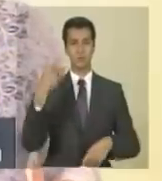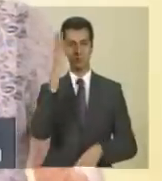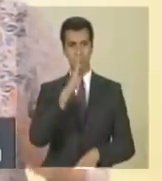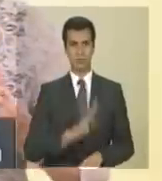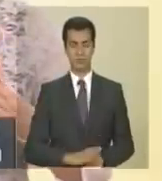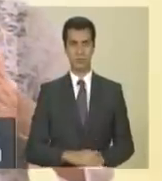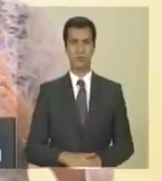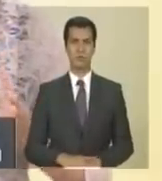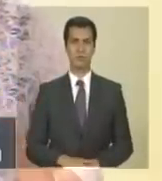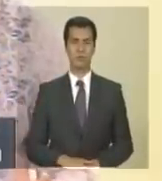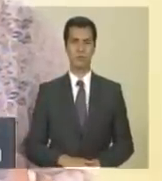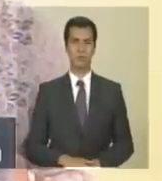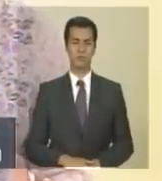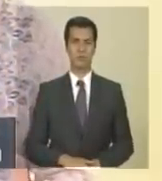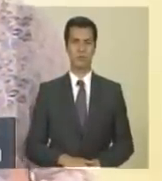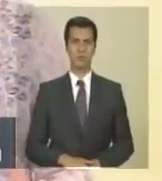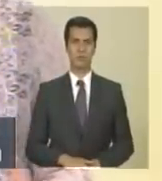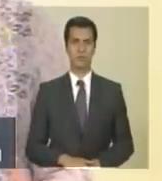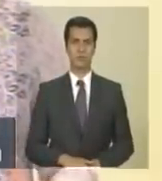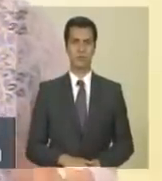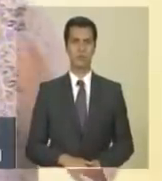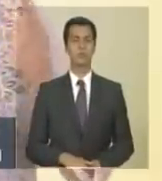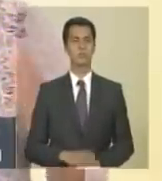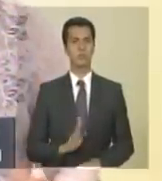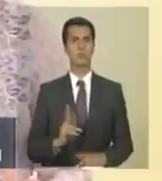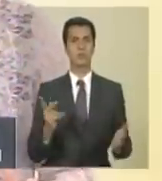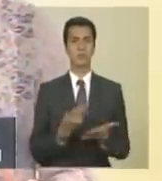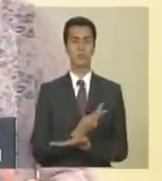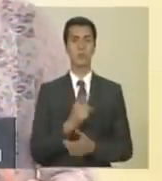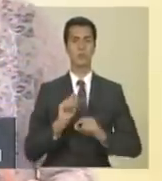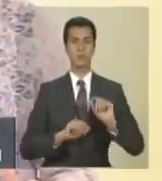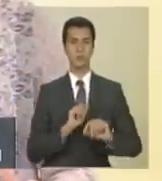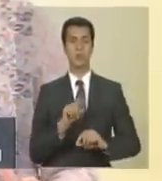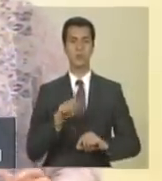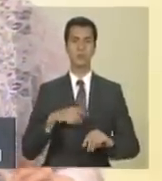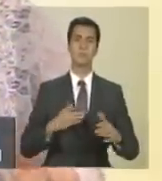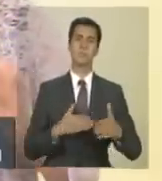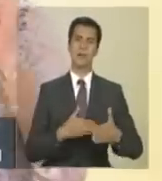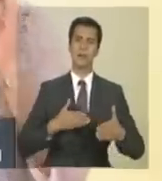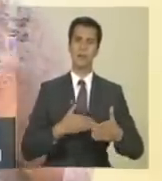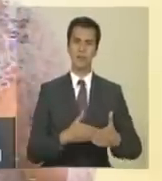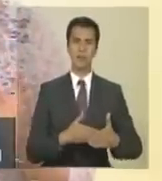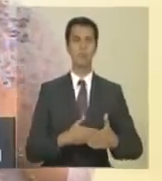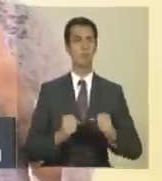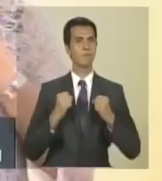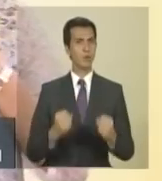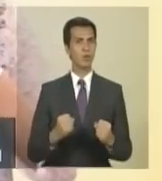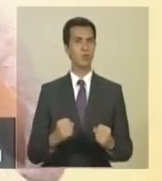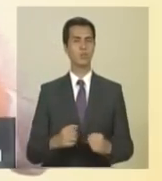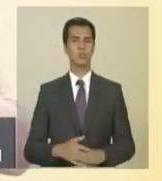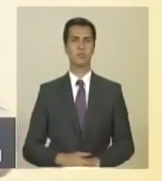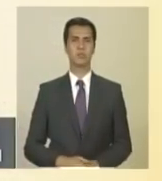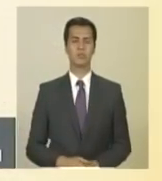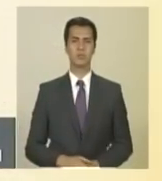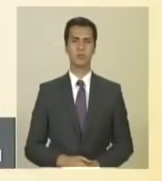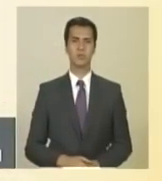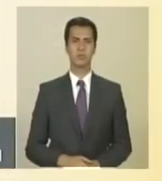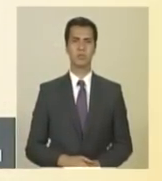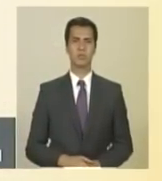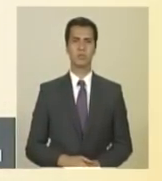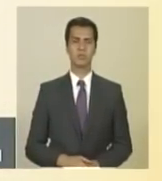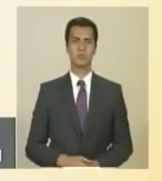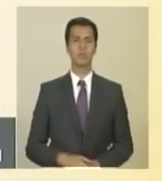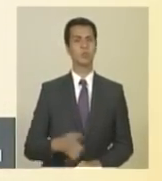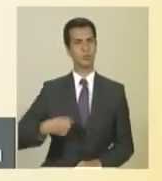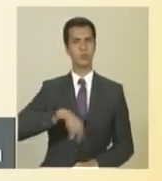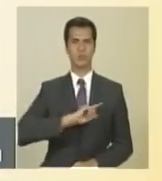e durante muito tempo isso ocorreu, uma barreira muito forte. Nós todos sabemos que ninguém é